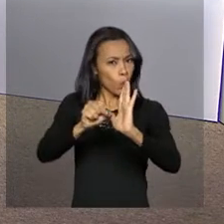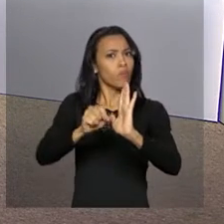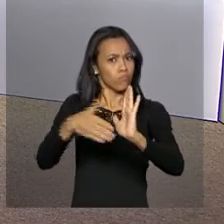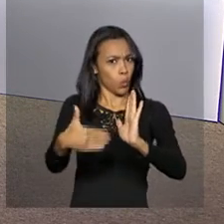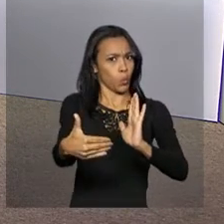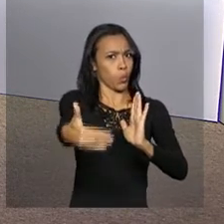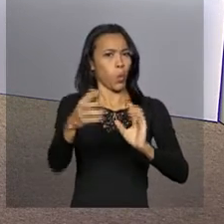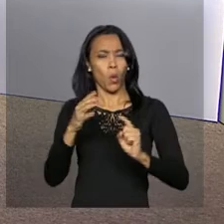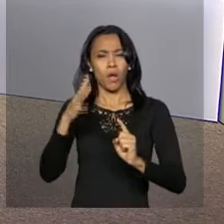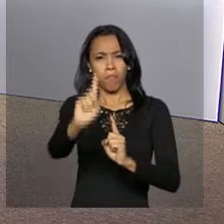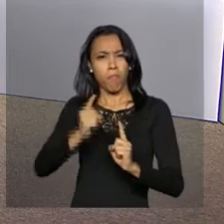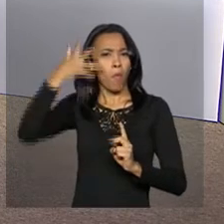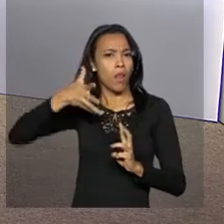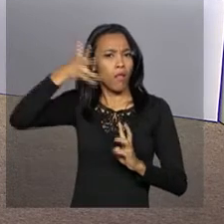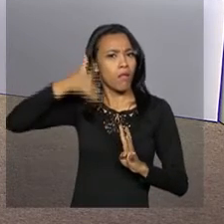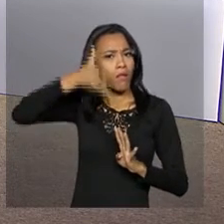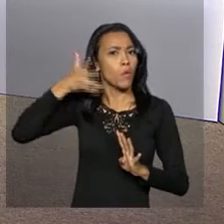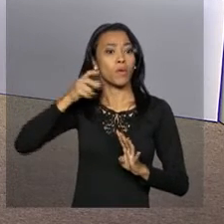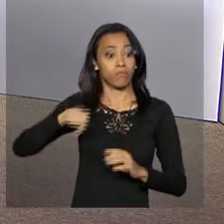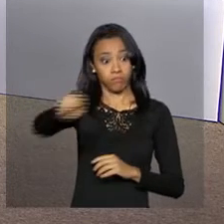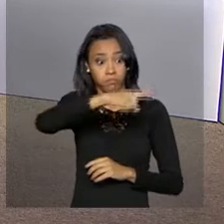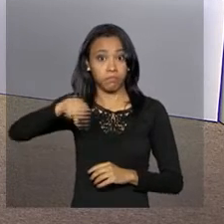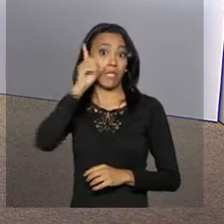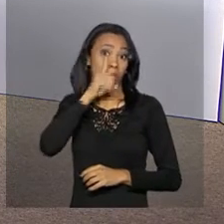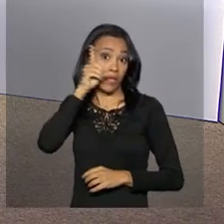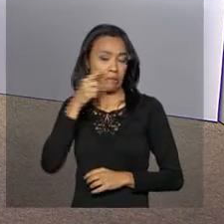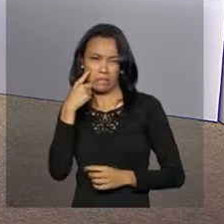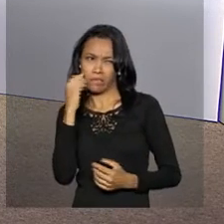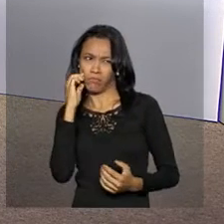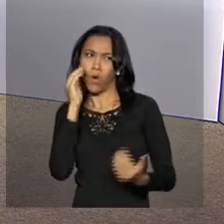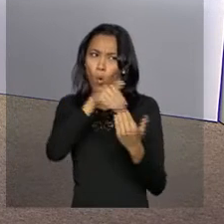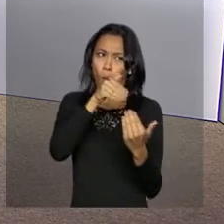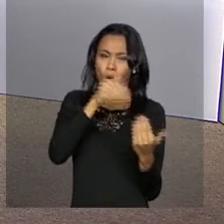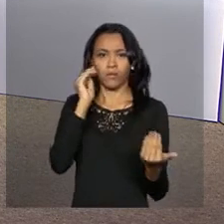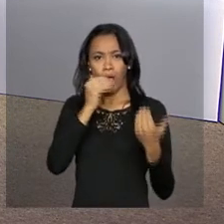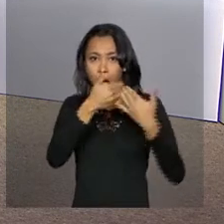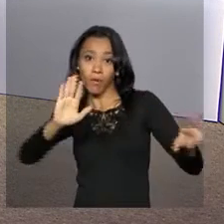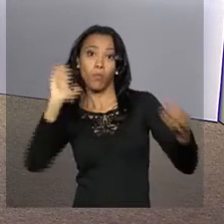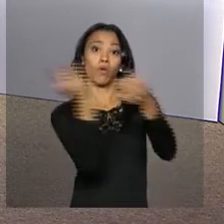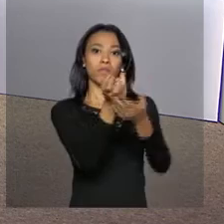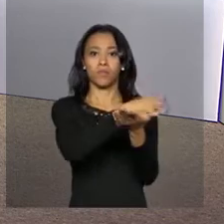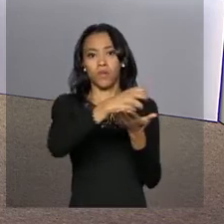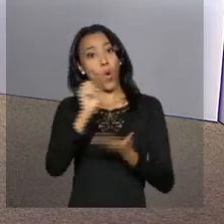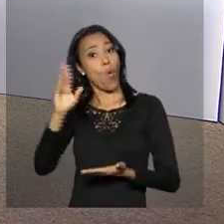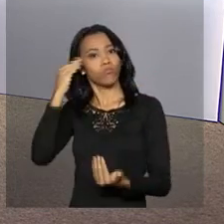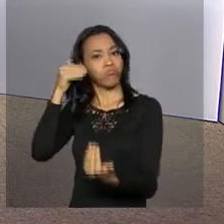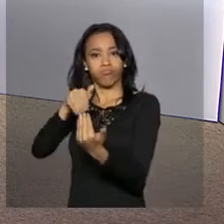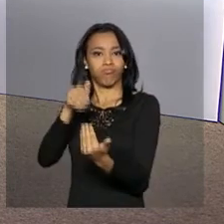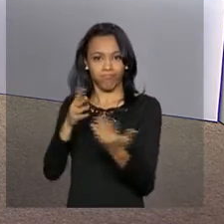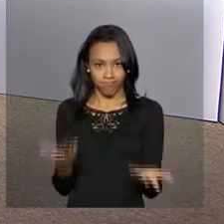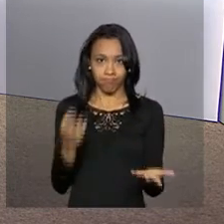os pronunciamentos e debates na sessão em que os parlamentares analisam se aceitam ou não abrir o processo de impedimento da presidenta Dilma